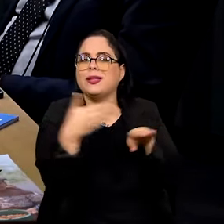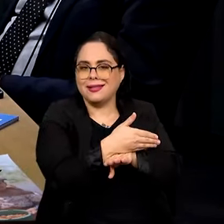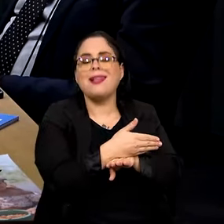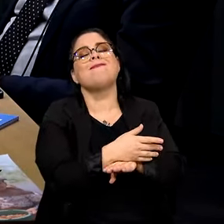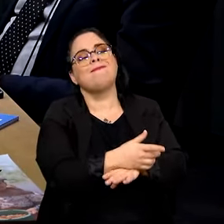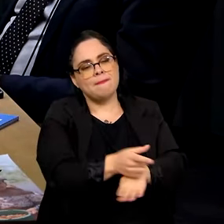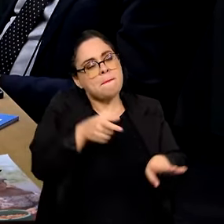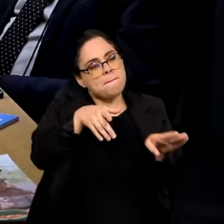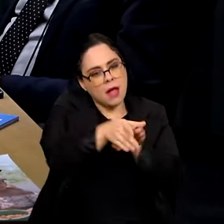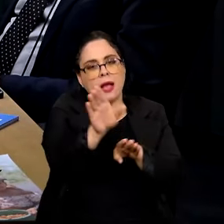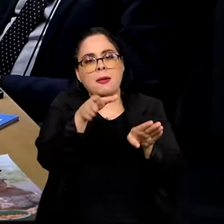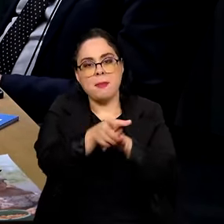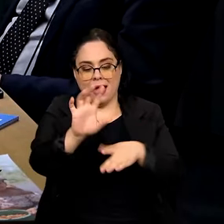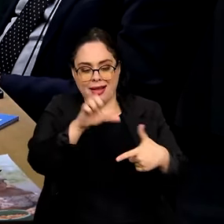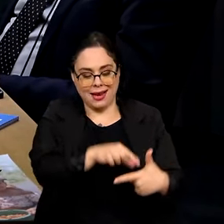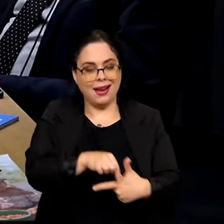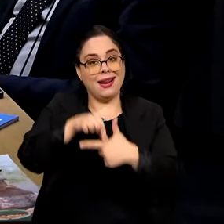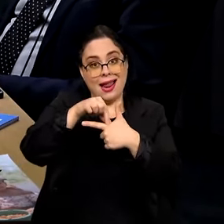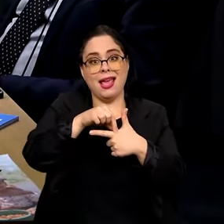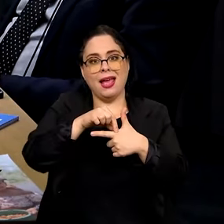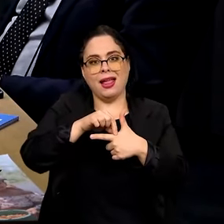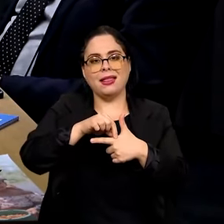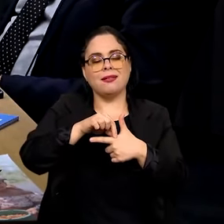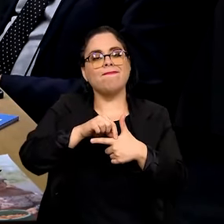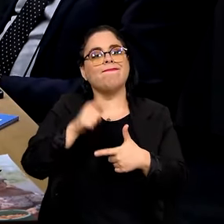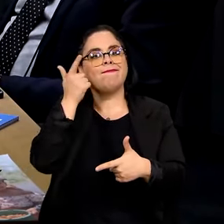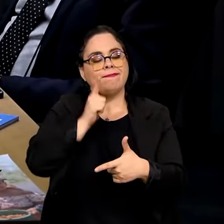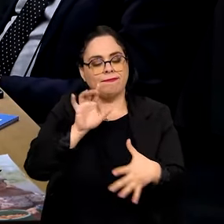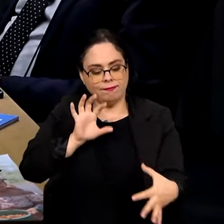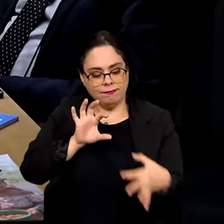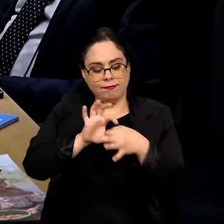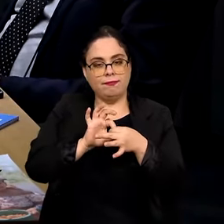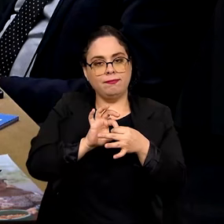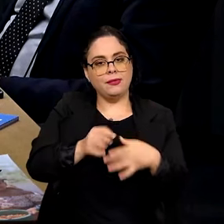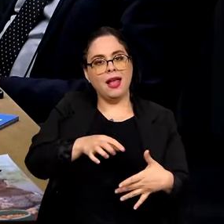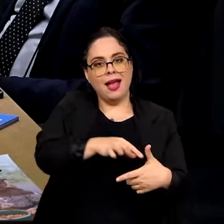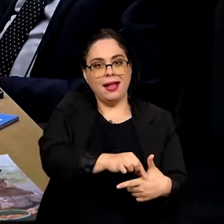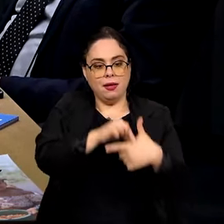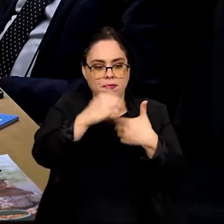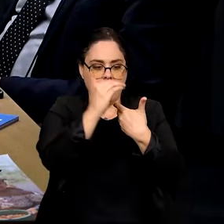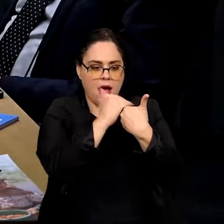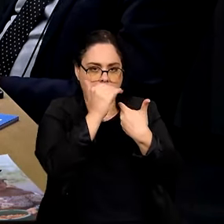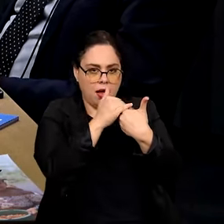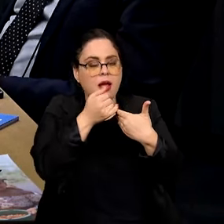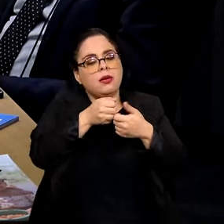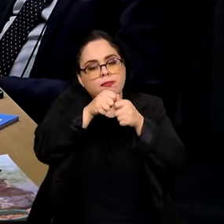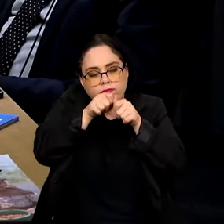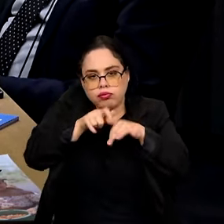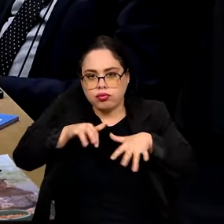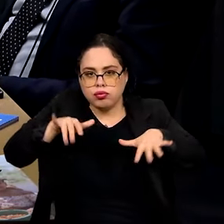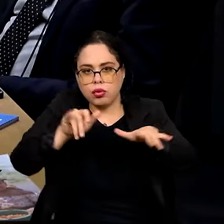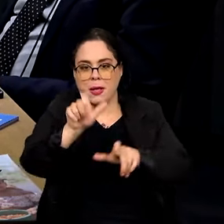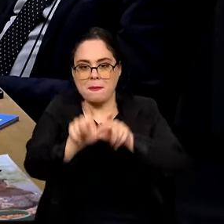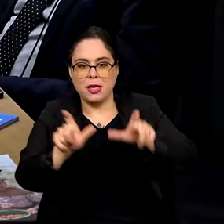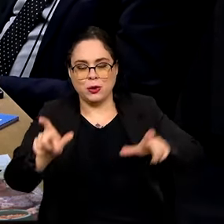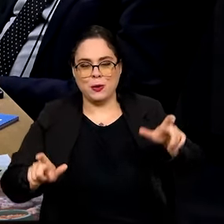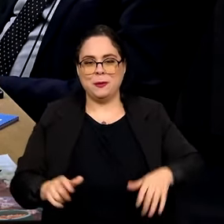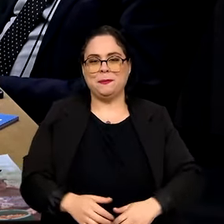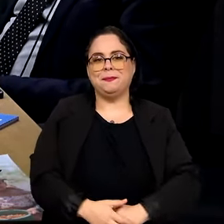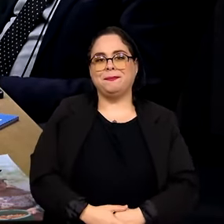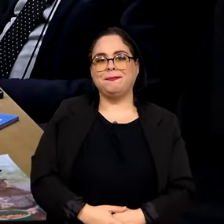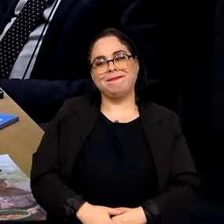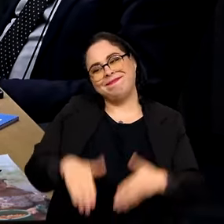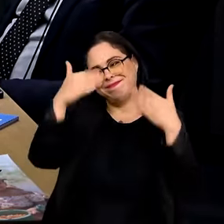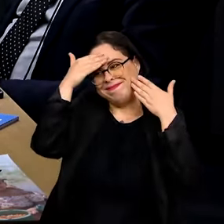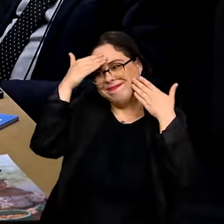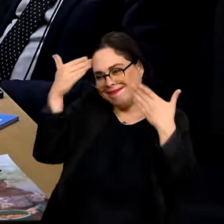podem acessar então nós estamos treinando lideranças para que essas essas essas orientações cheguem aos